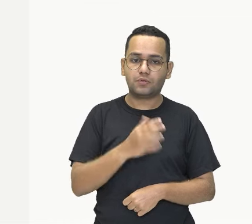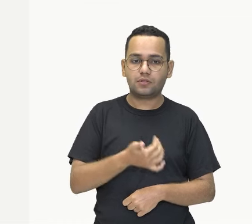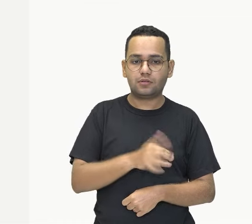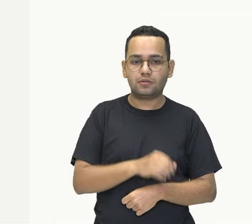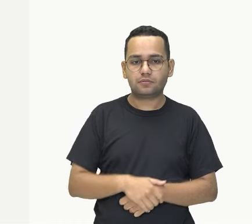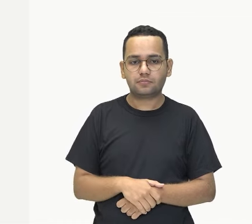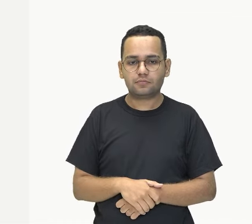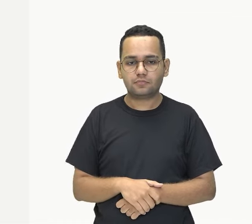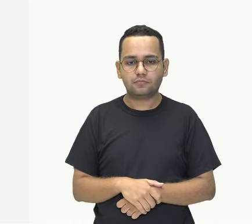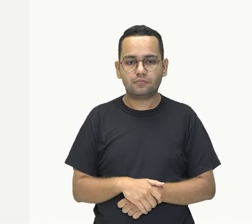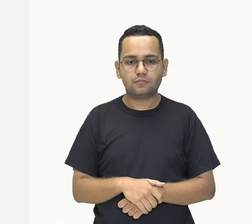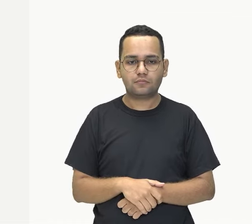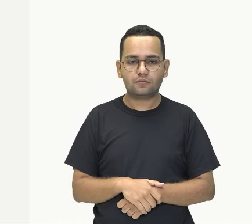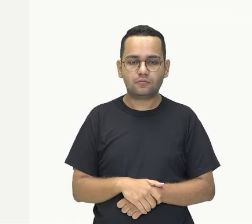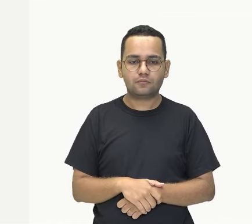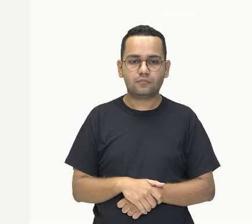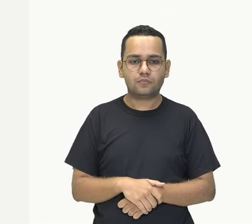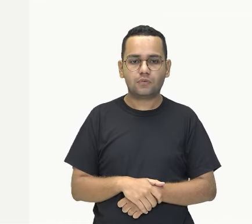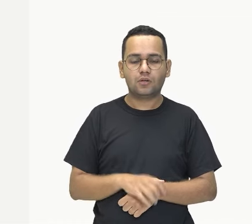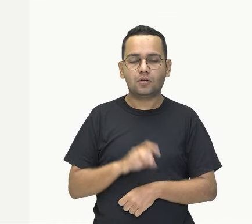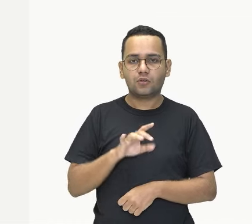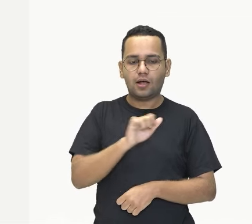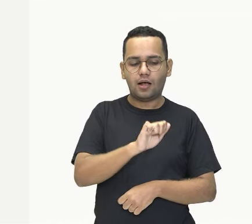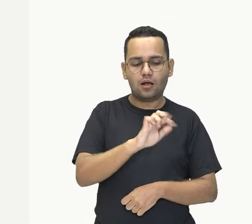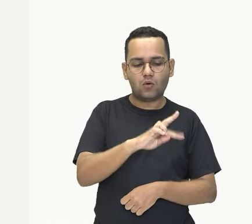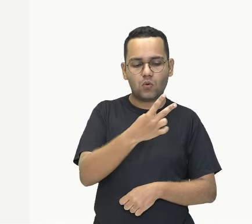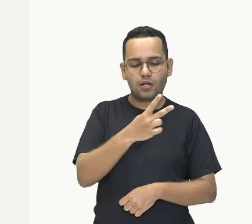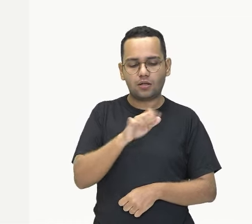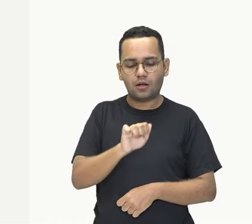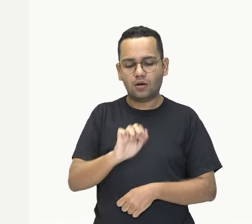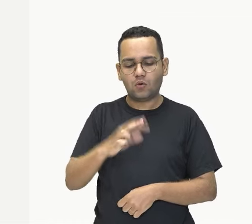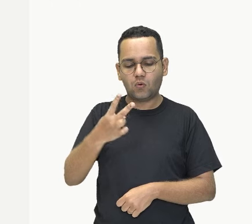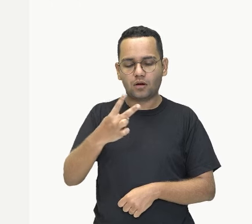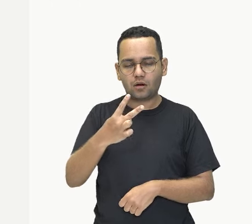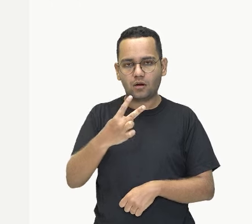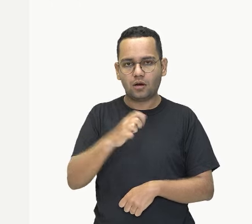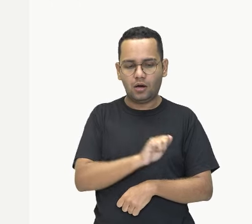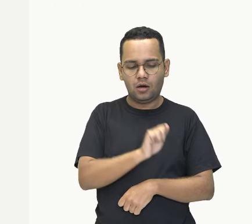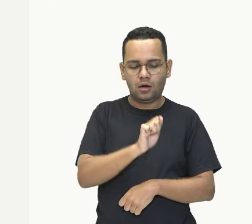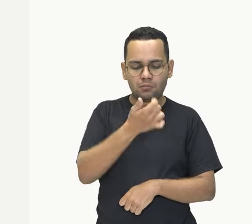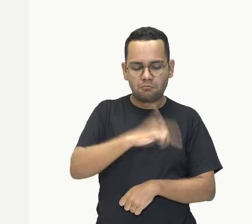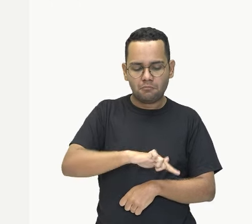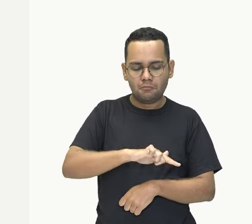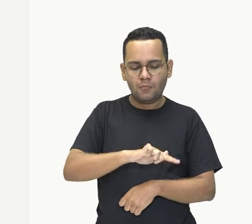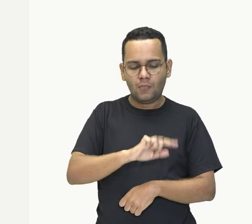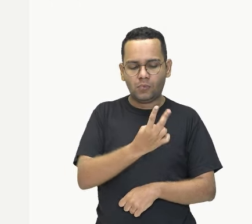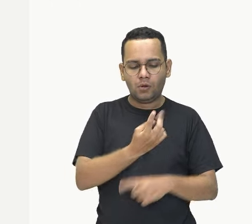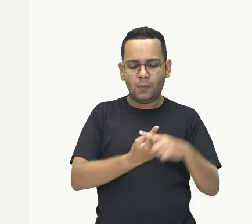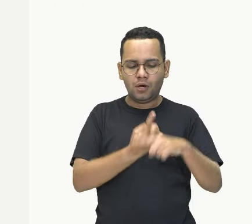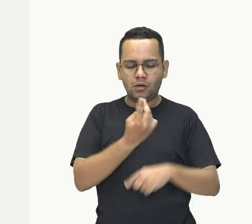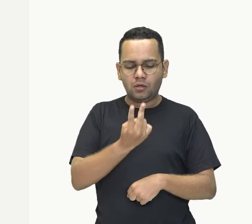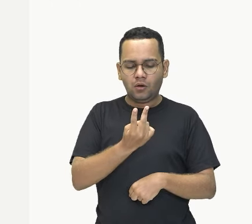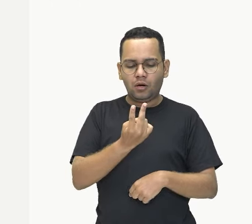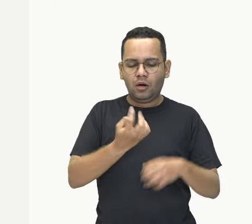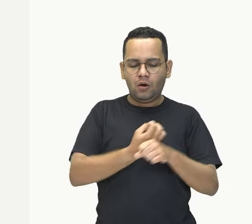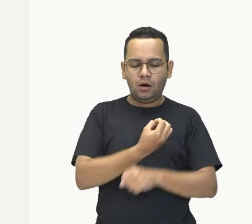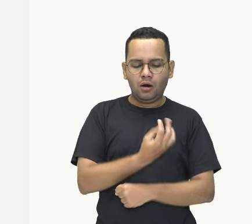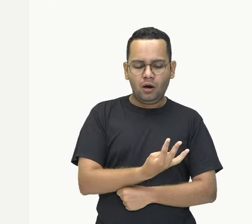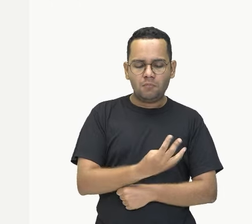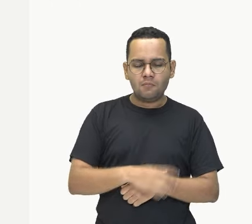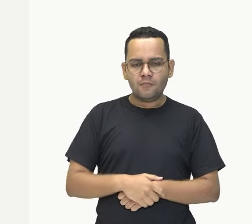ao quadrado e A ao quadrado. Repete o A e faz 2 mais 2, que é